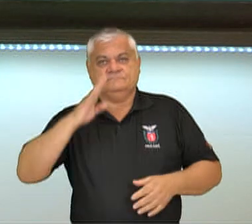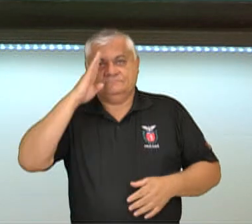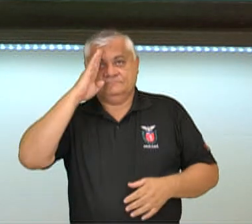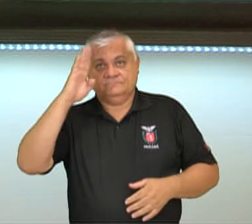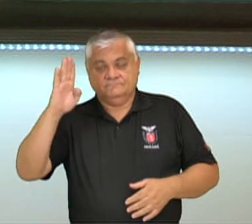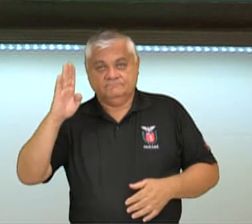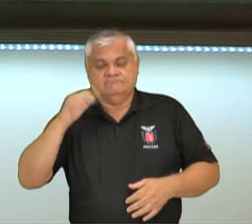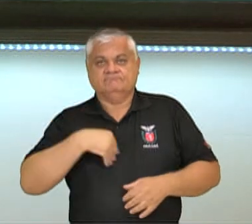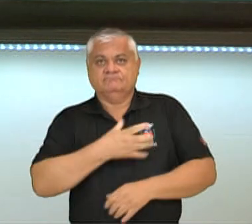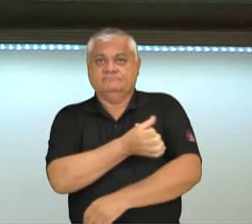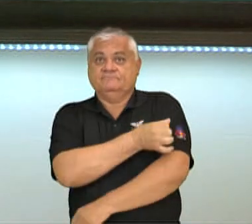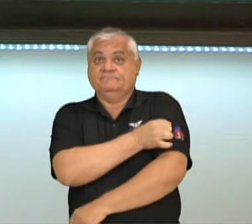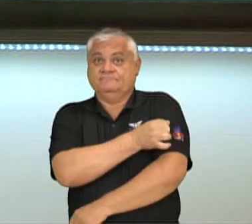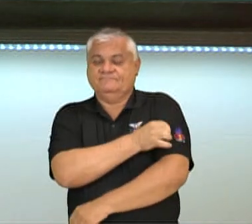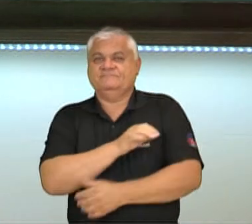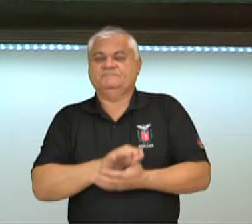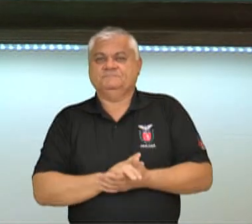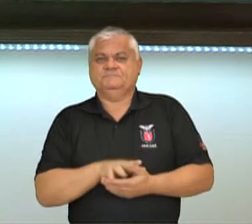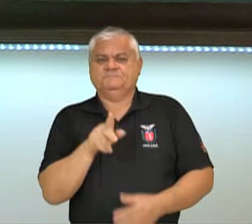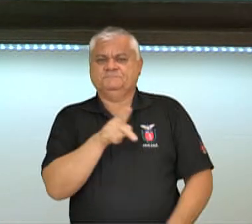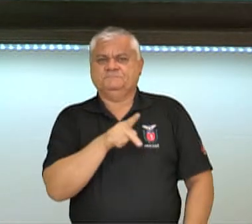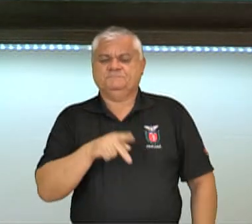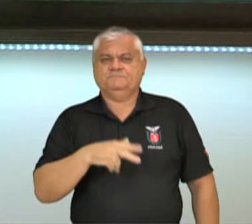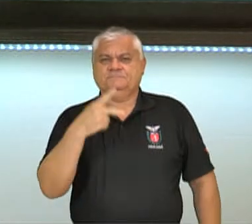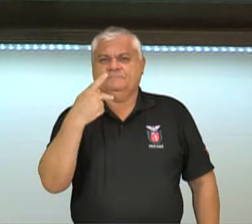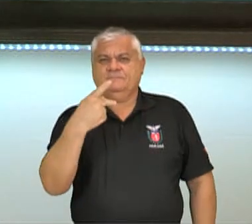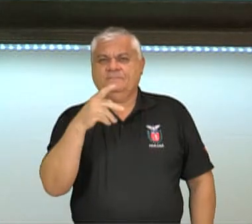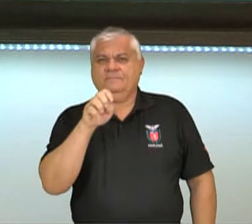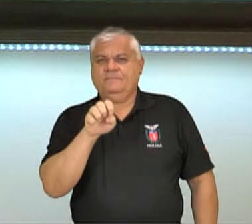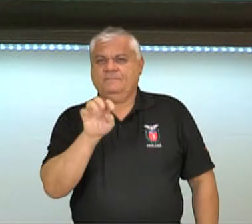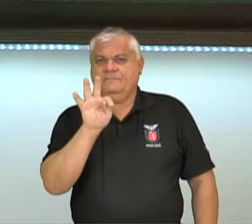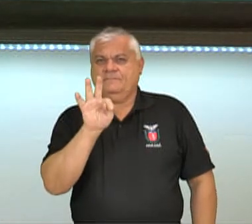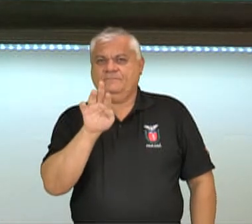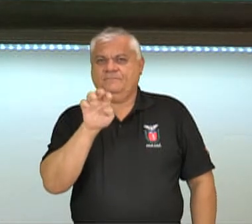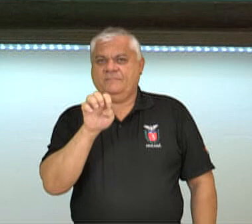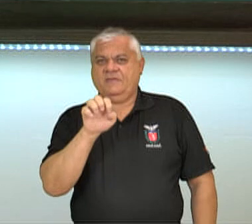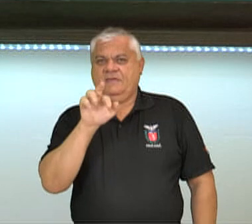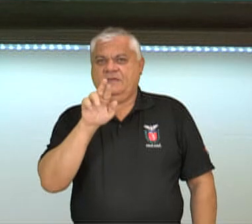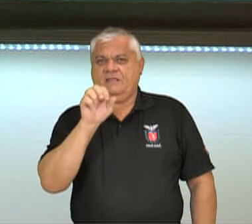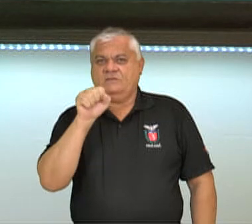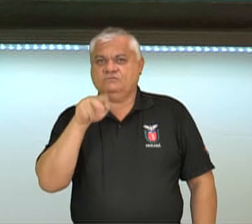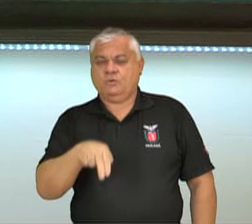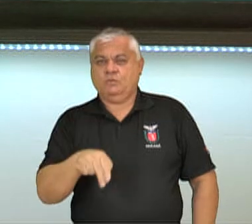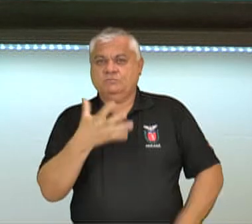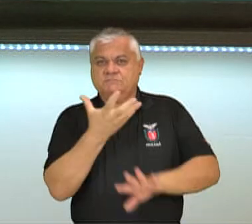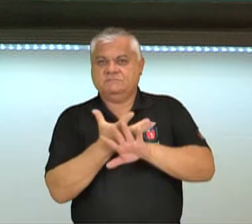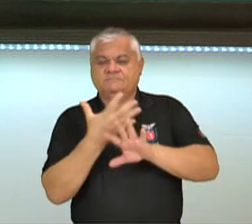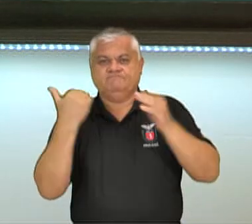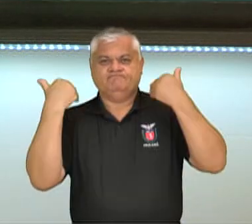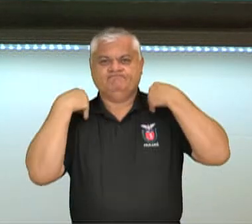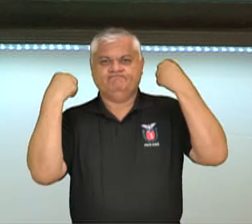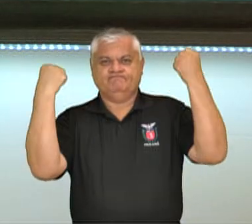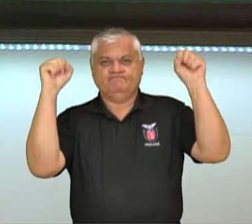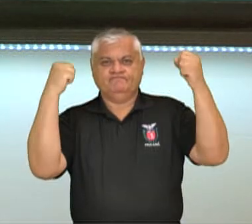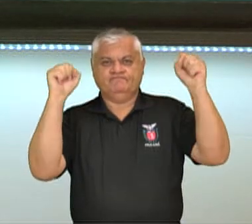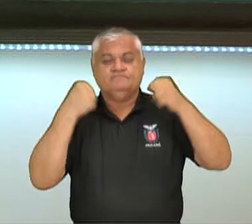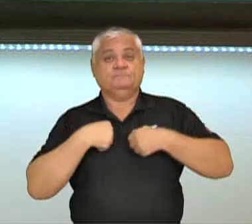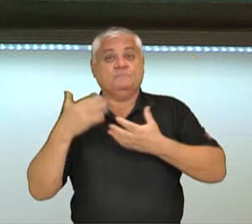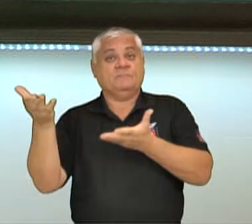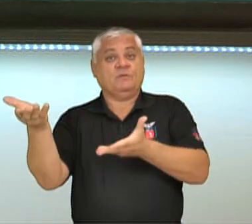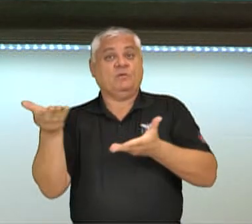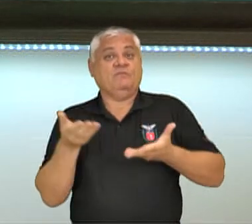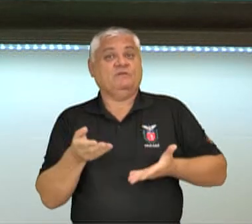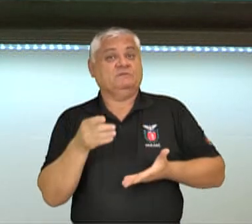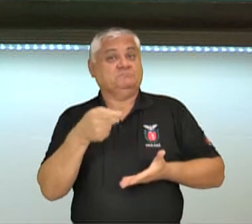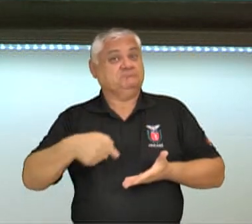Olá, pessoal do sexto ano. Eu sou o professor Peterson, da disciplina de Educação Física. E tenho aquele convite para